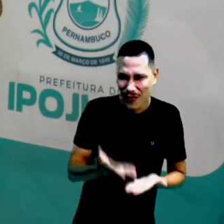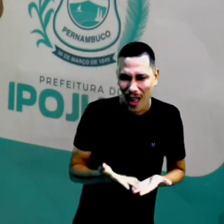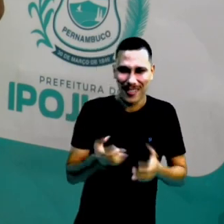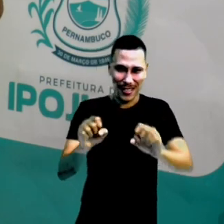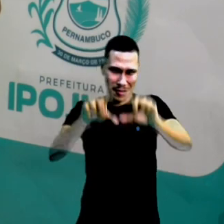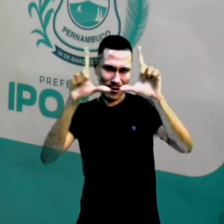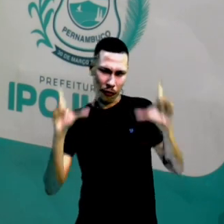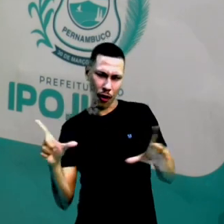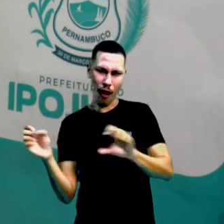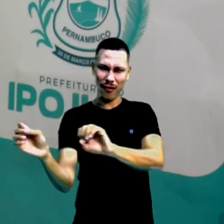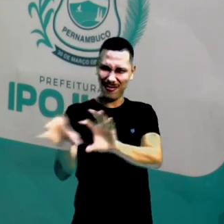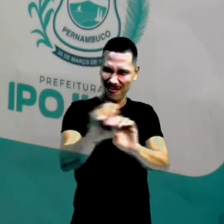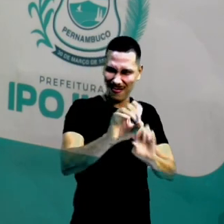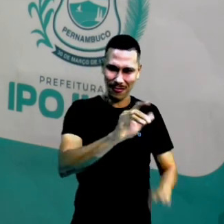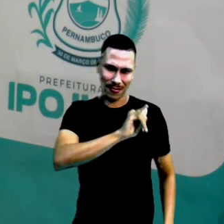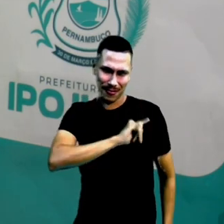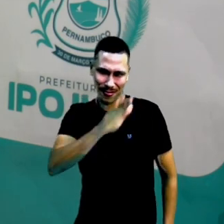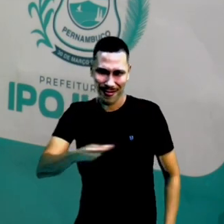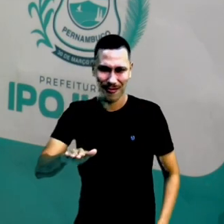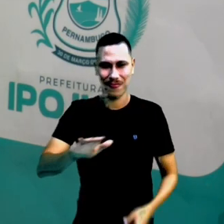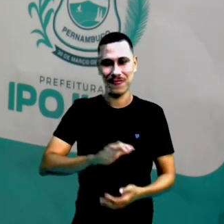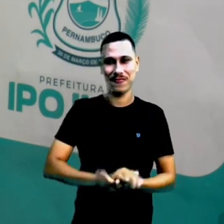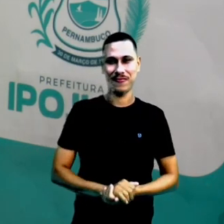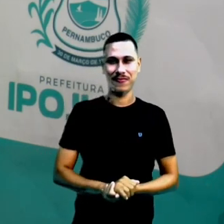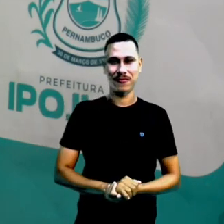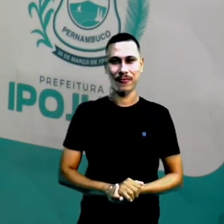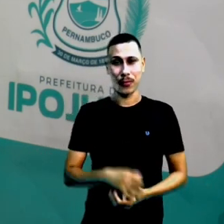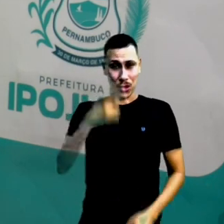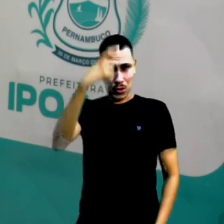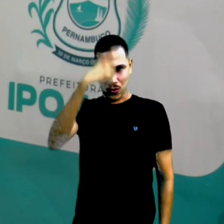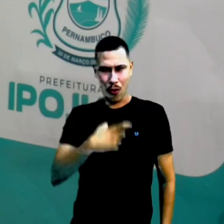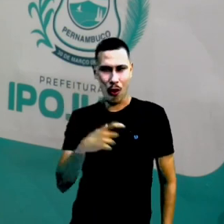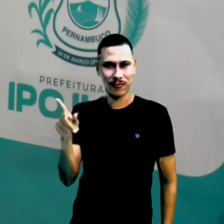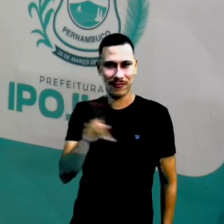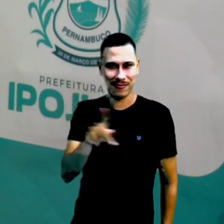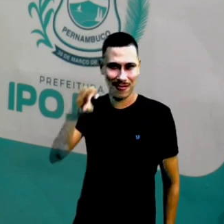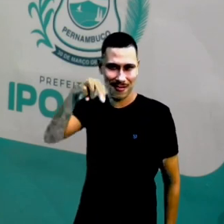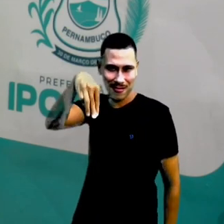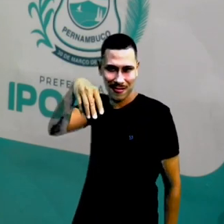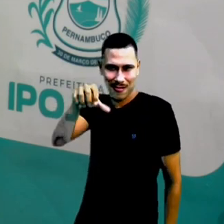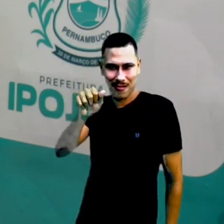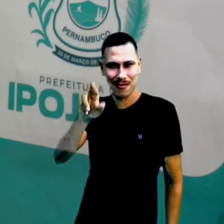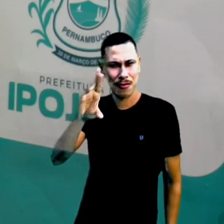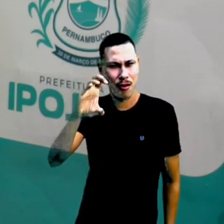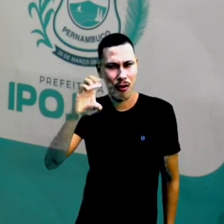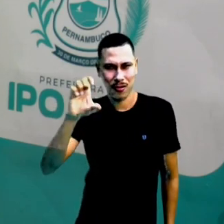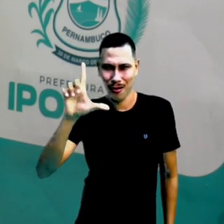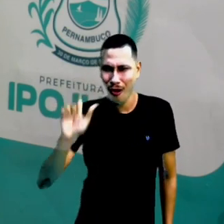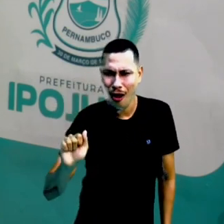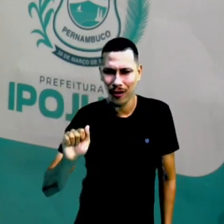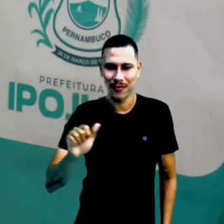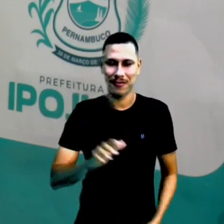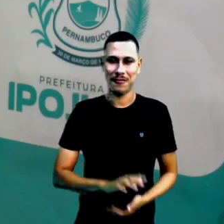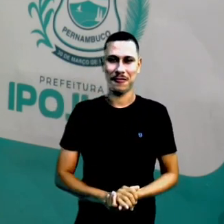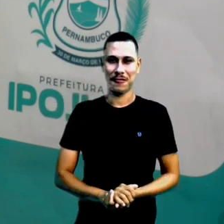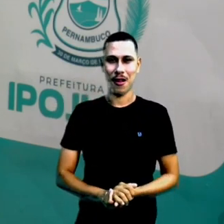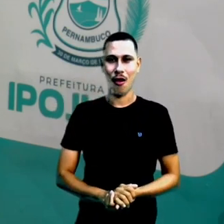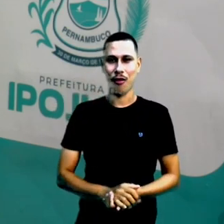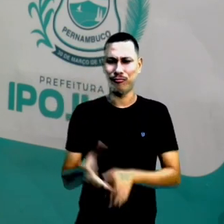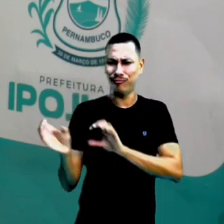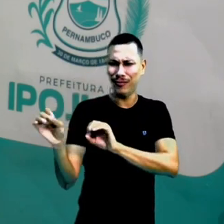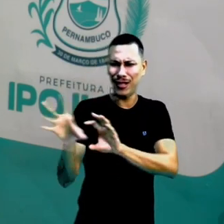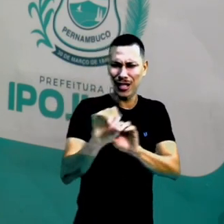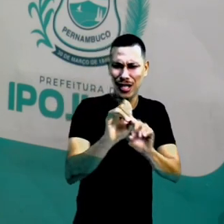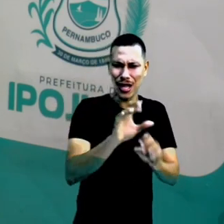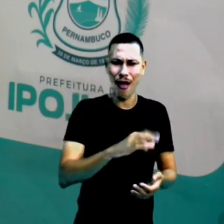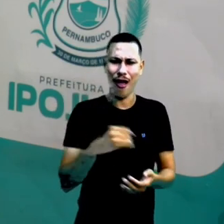à TV Educa Ipojuca. Eu sou a professora Marcela Cunha. Irei lecionar as